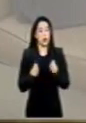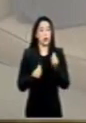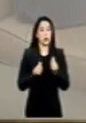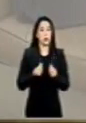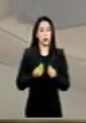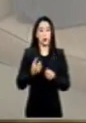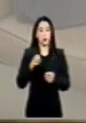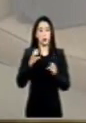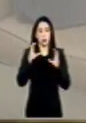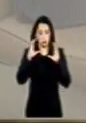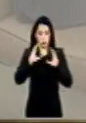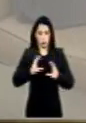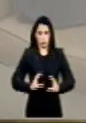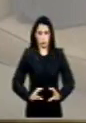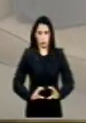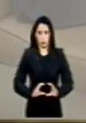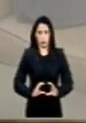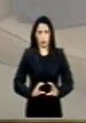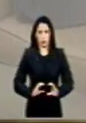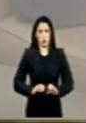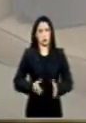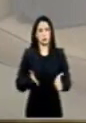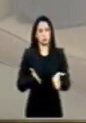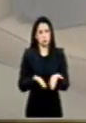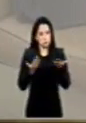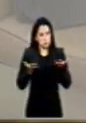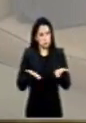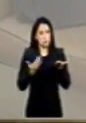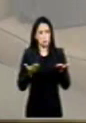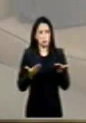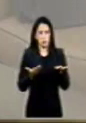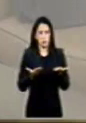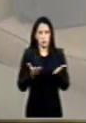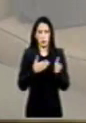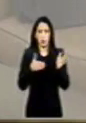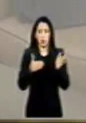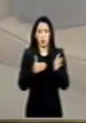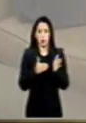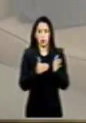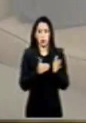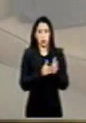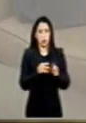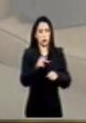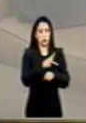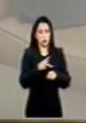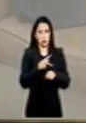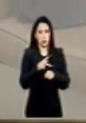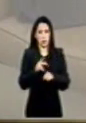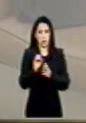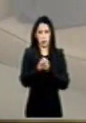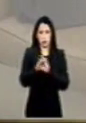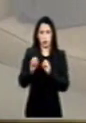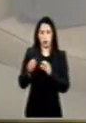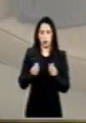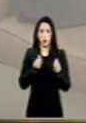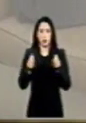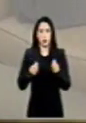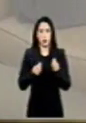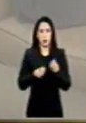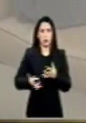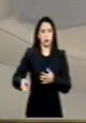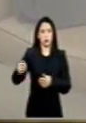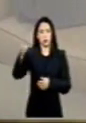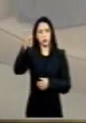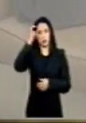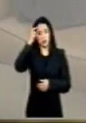uma conduta exemplar, elogios de diversos órgãos pelo país, dão aulas de contra-inteligência